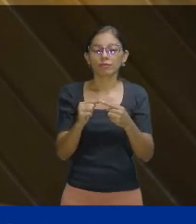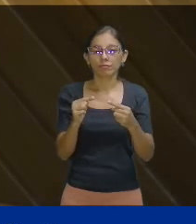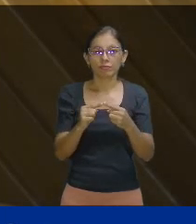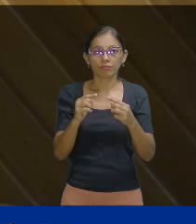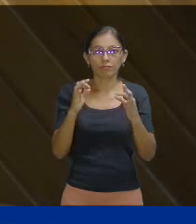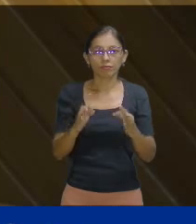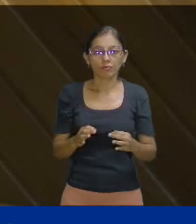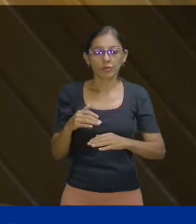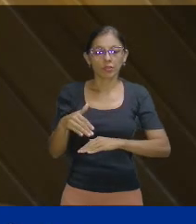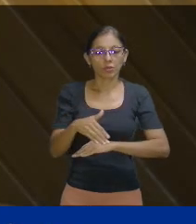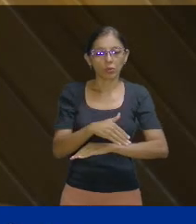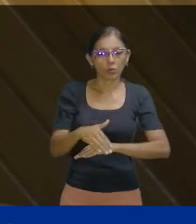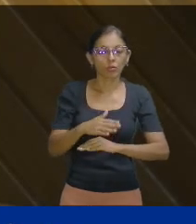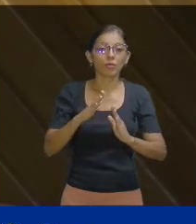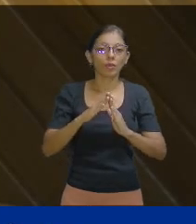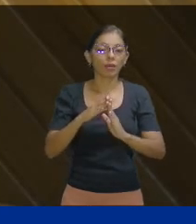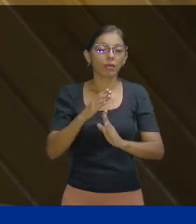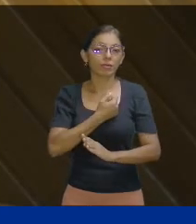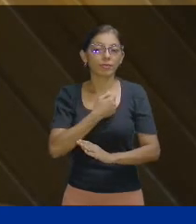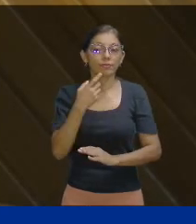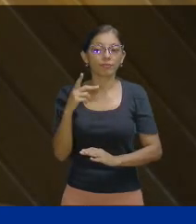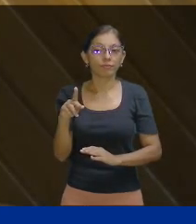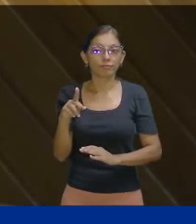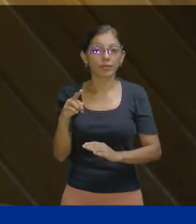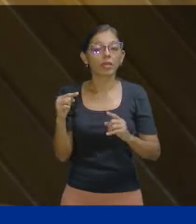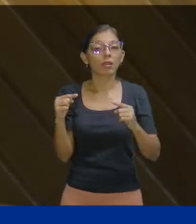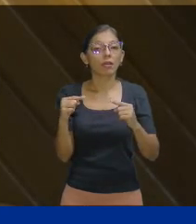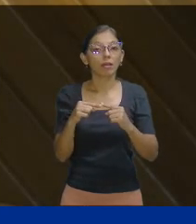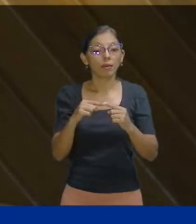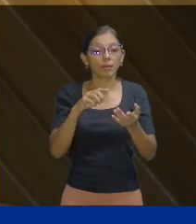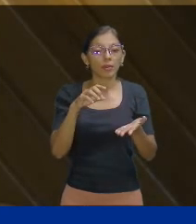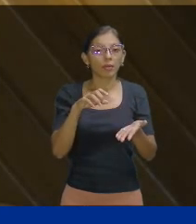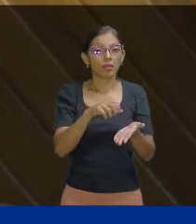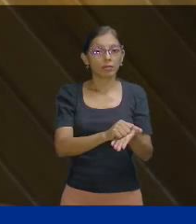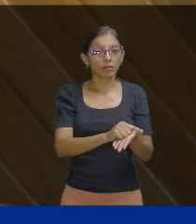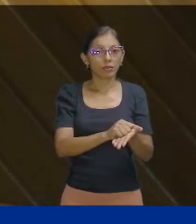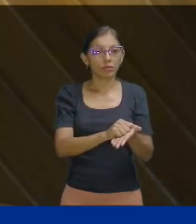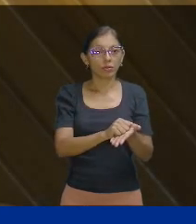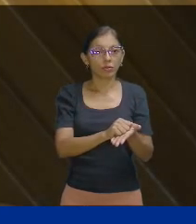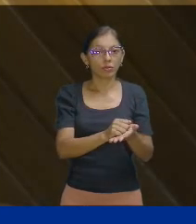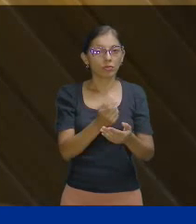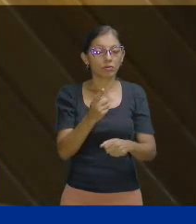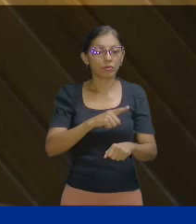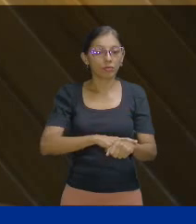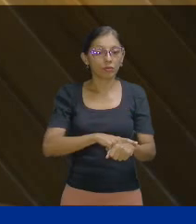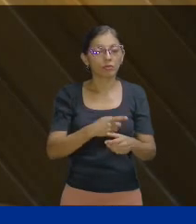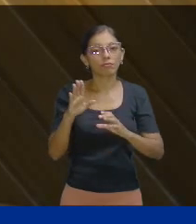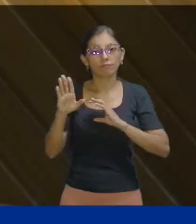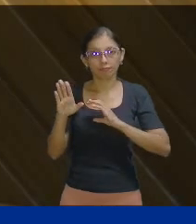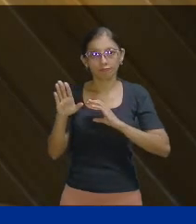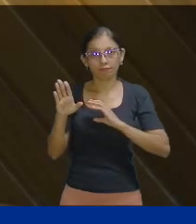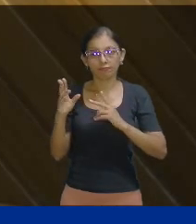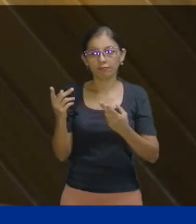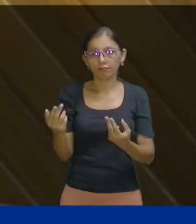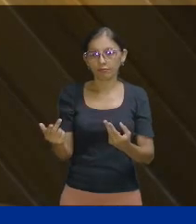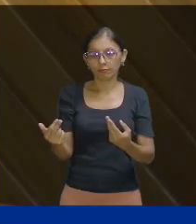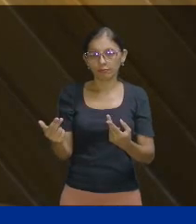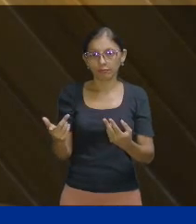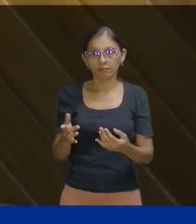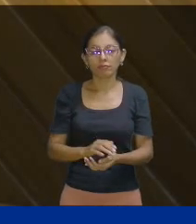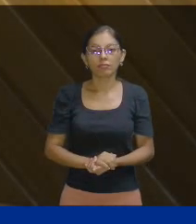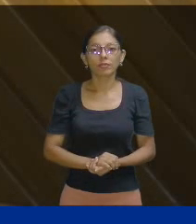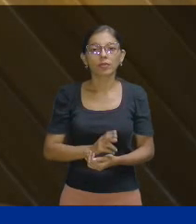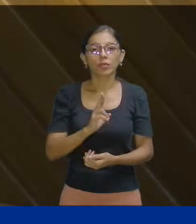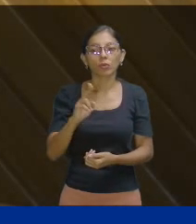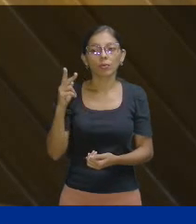informado pelo próprio agravante no cadastro eleitoral. O oficial de justiça registrou a assinatura do recebedor da citação